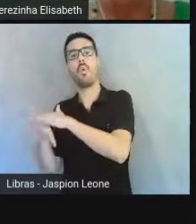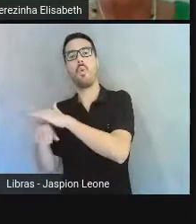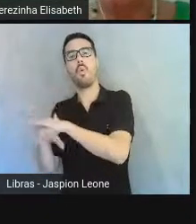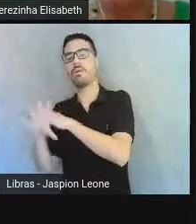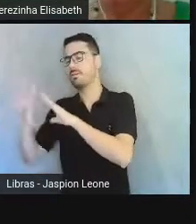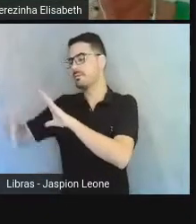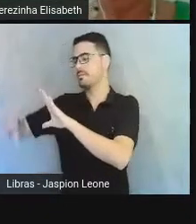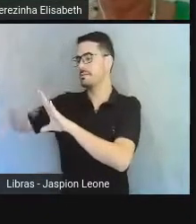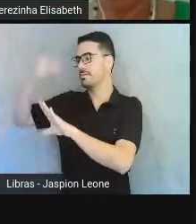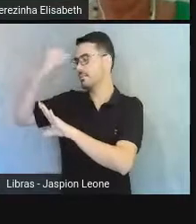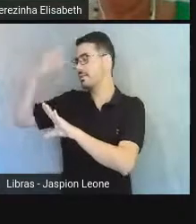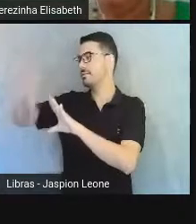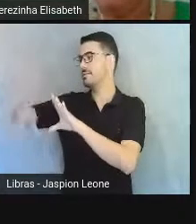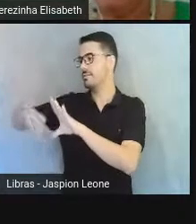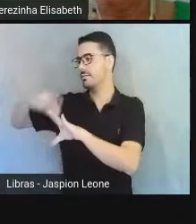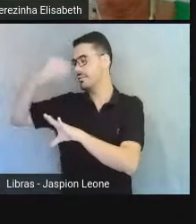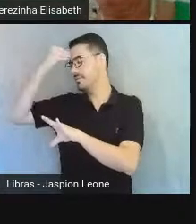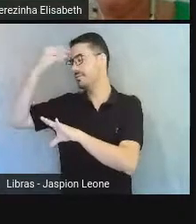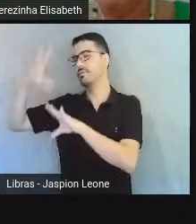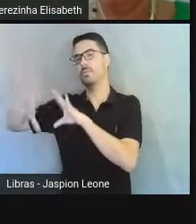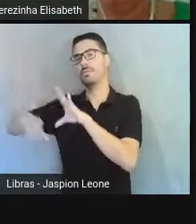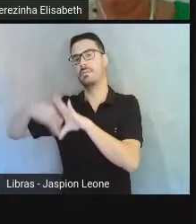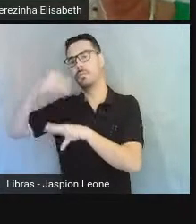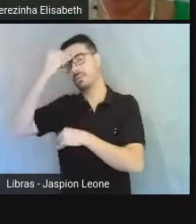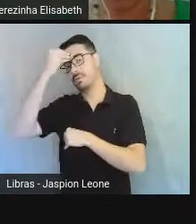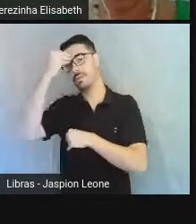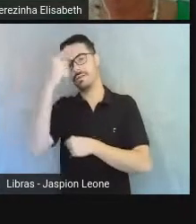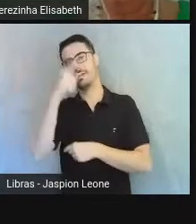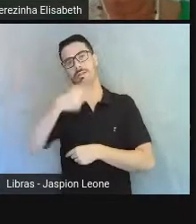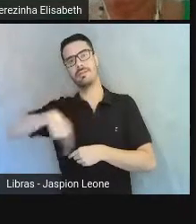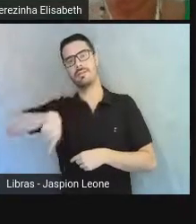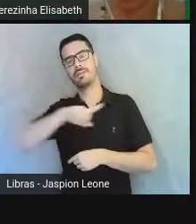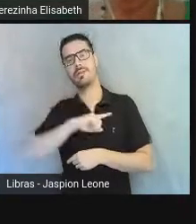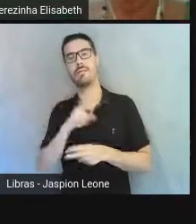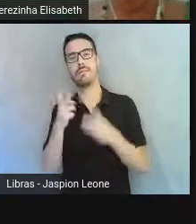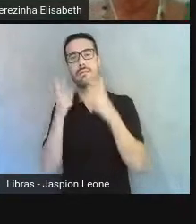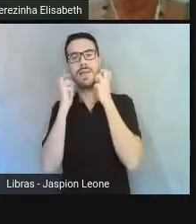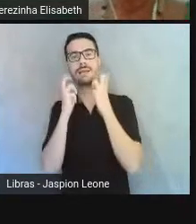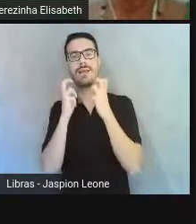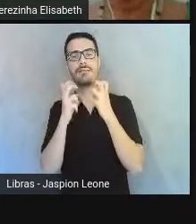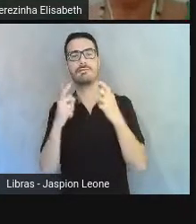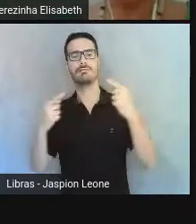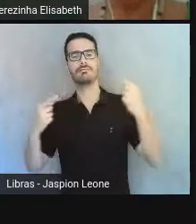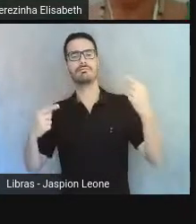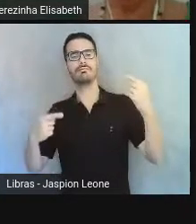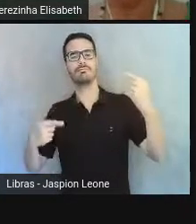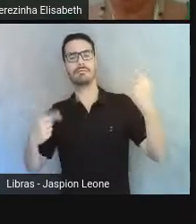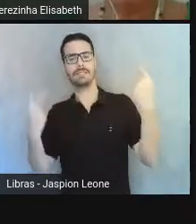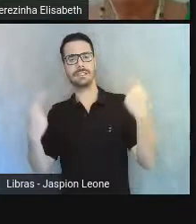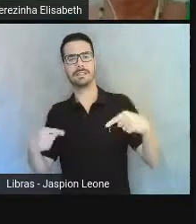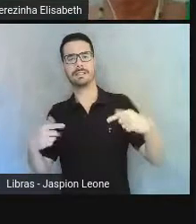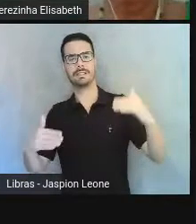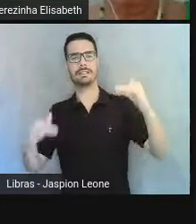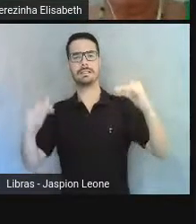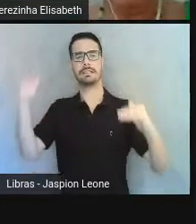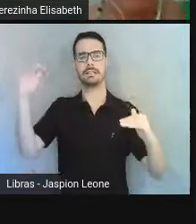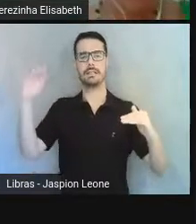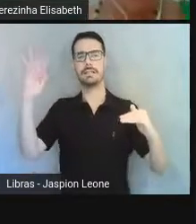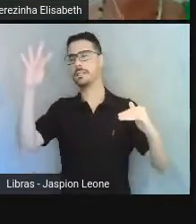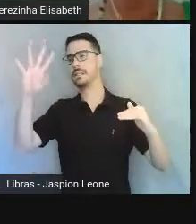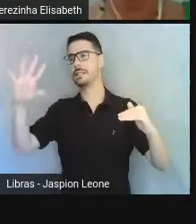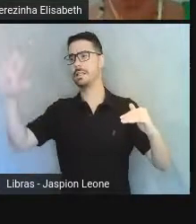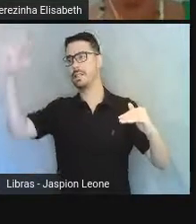para si mesmo. Então, a gente percebe que a dicotomia entre teoria e prática é